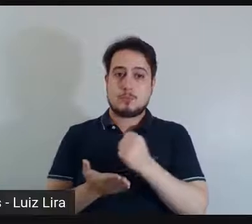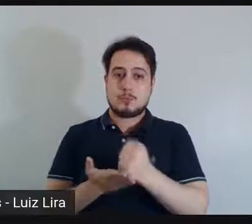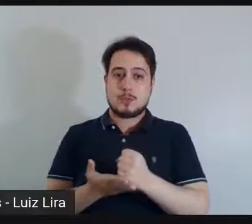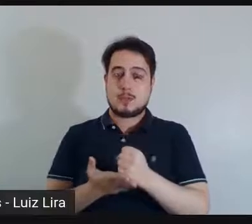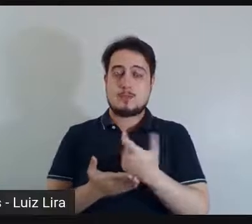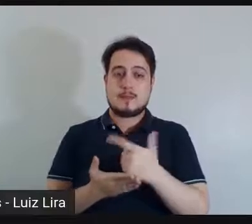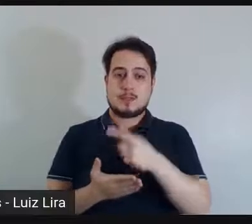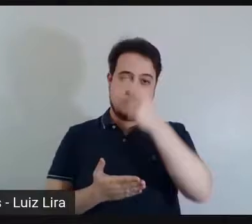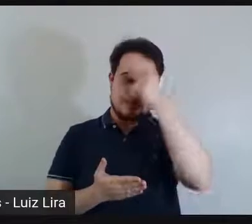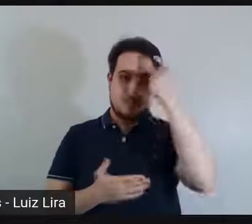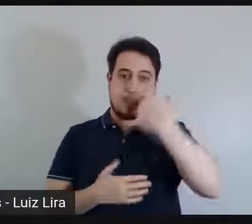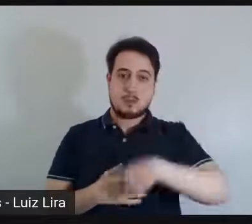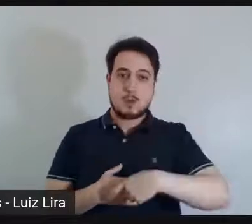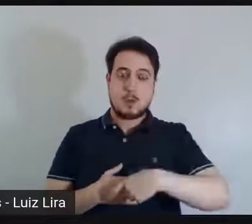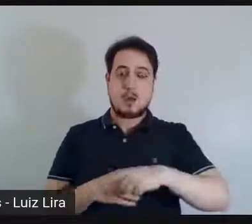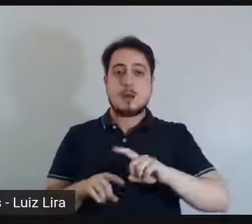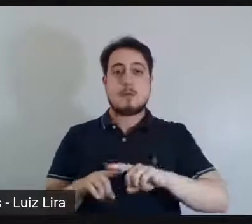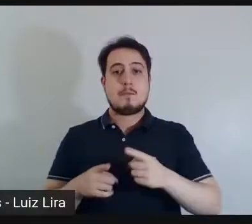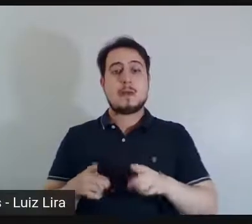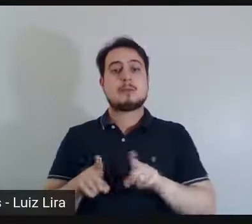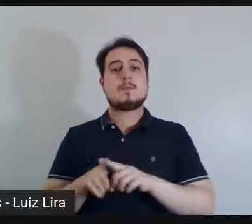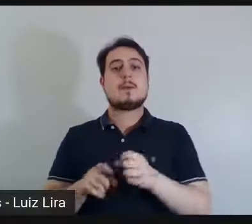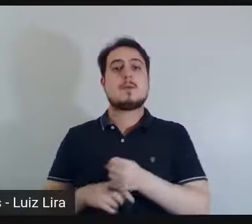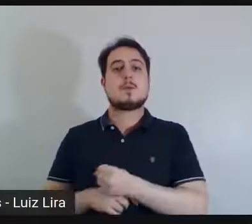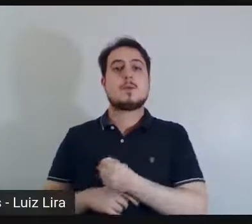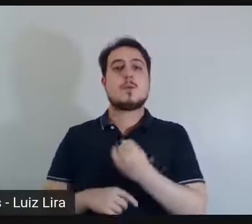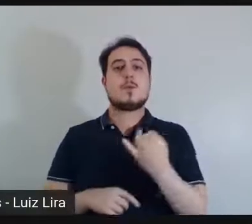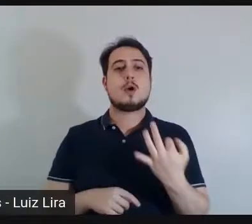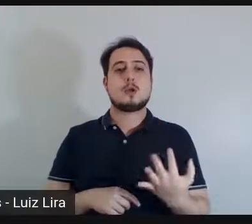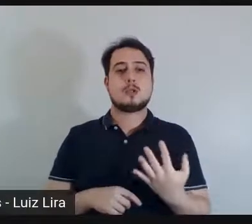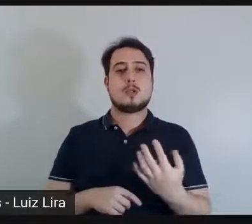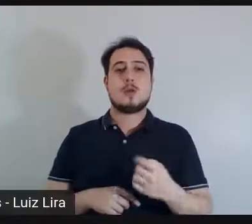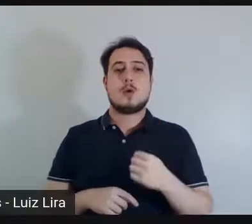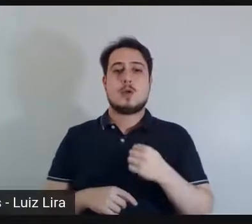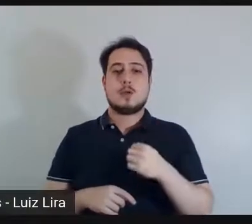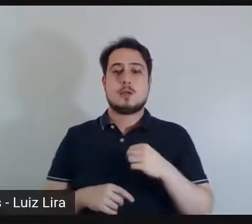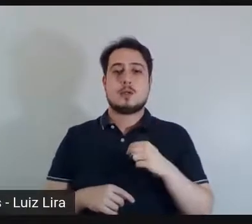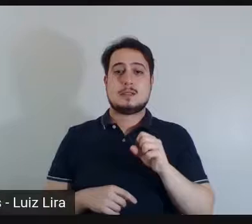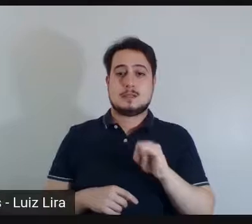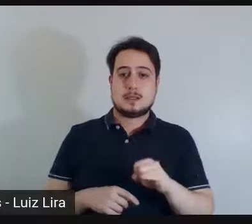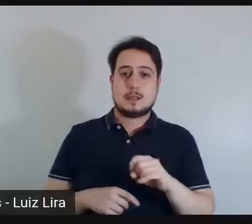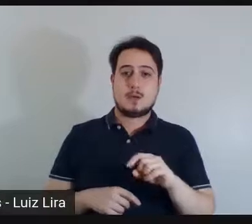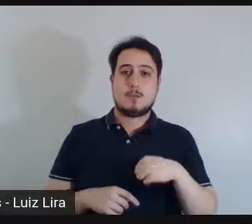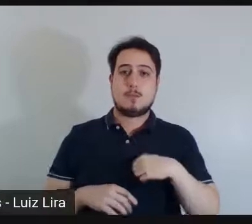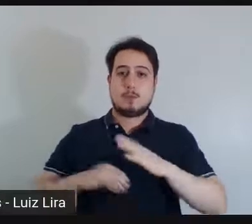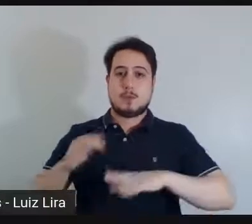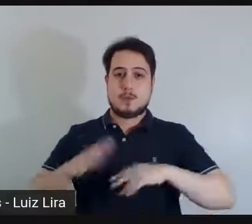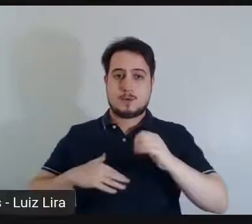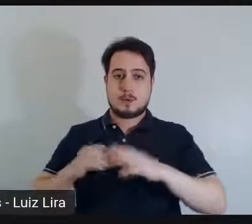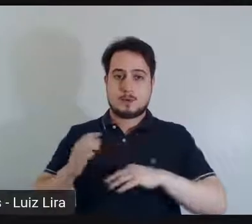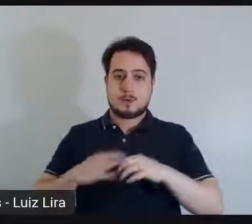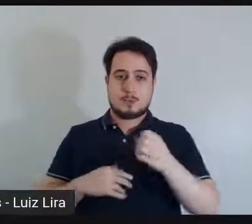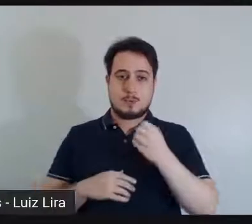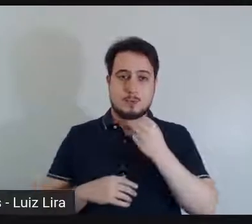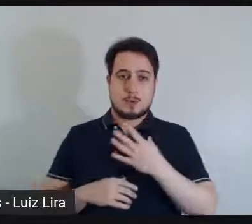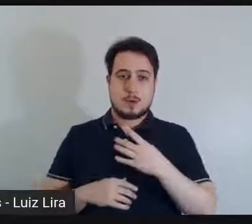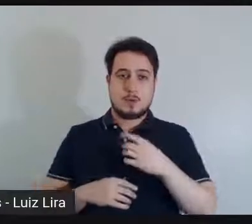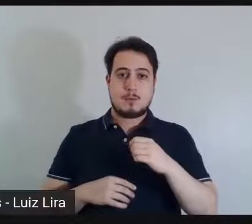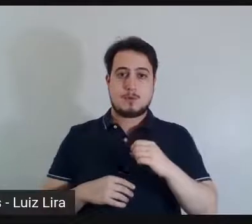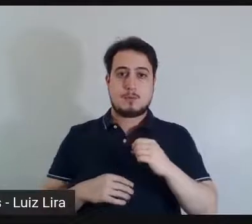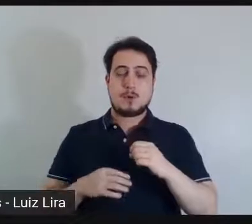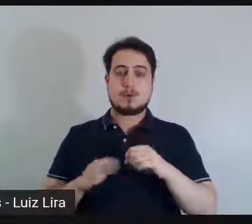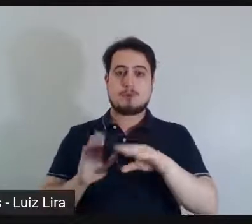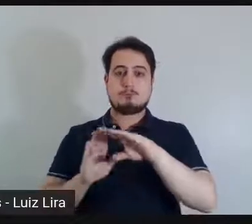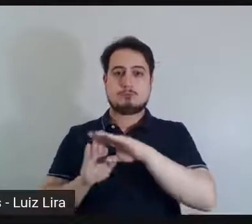obra, mas diminuição do quantitativo, porque se o profissional for um bom profissional, ele pode atender vários